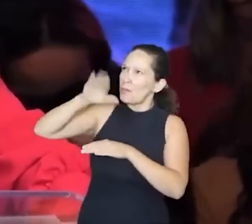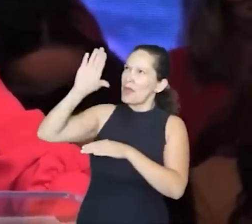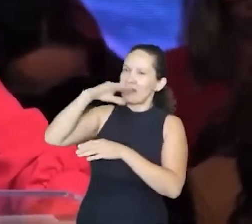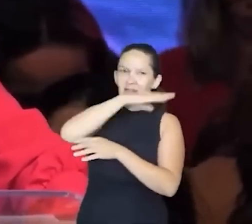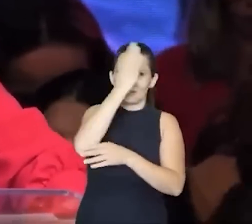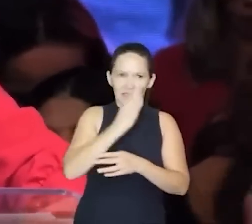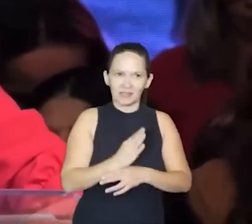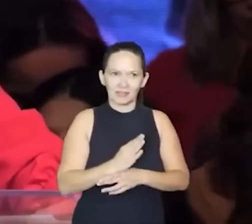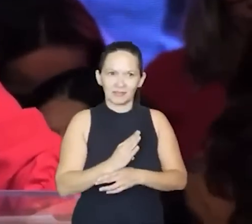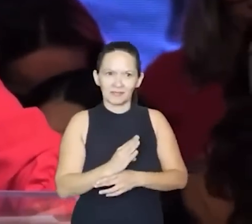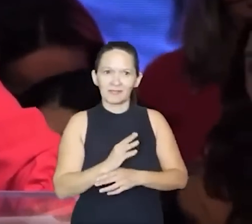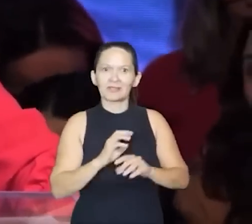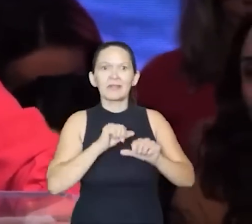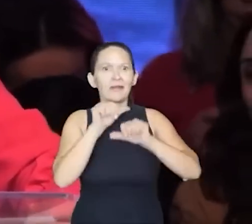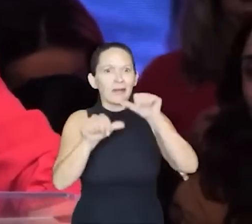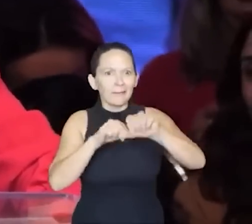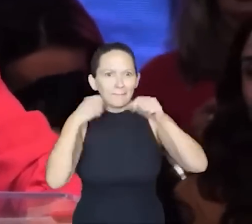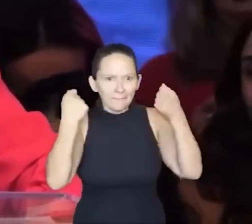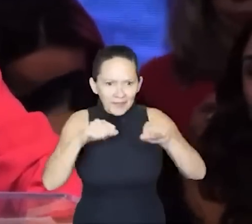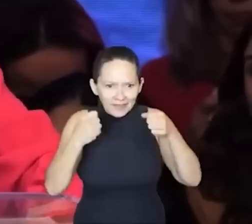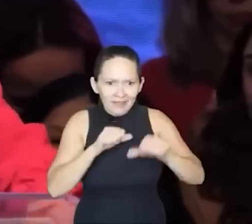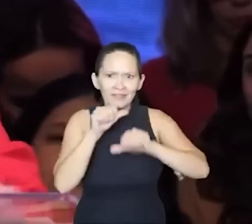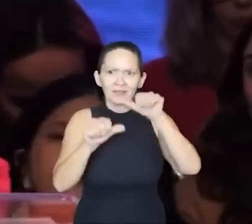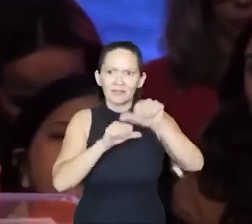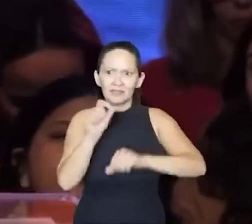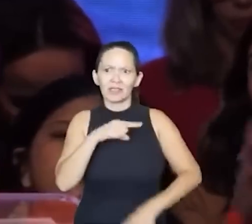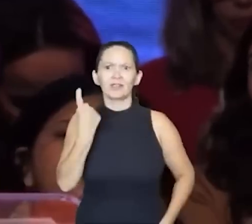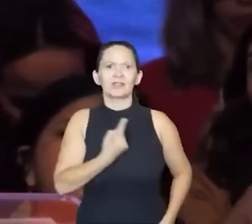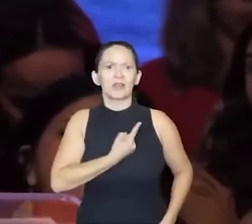Isso tem que mudar. Temos um mercado